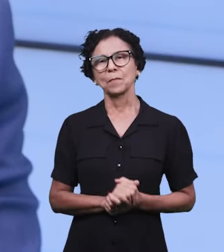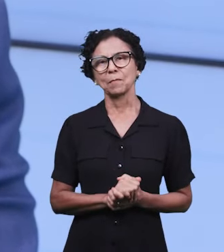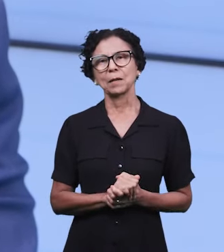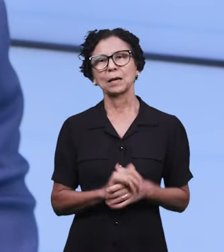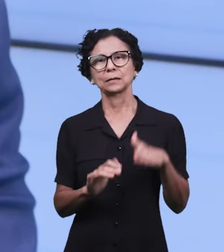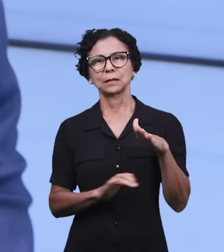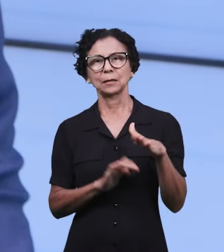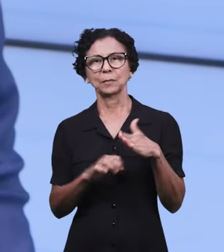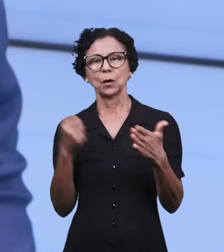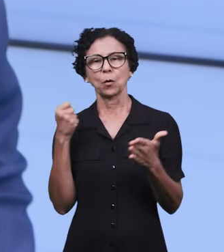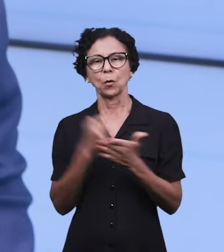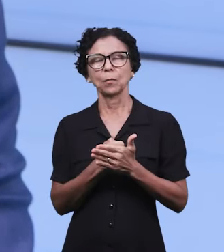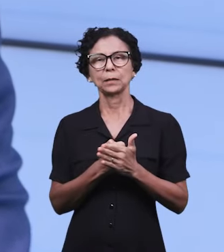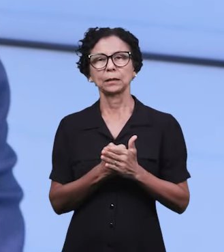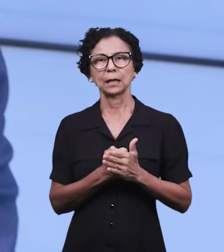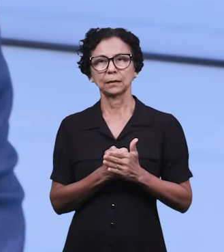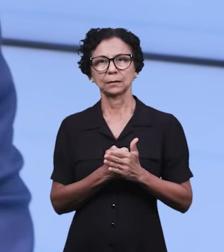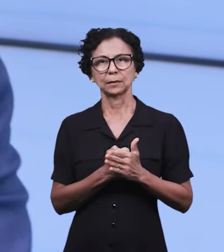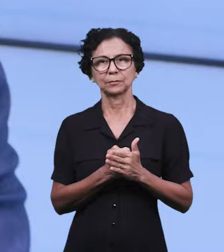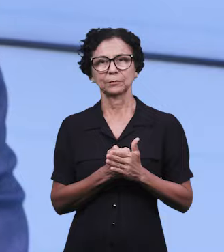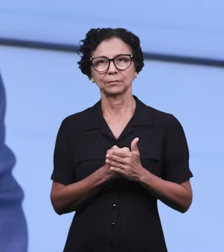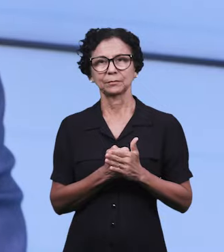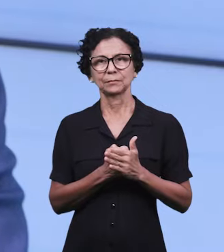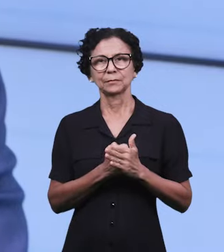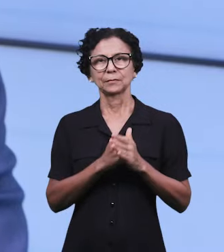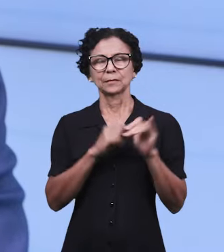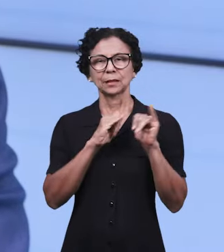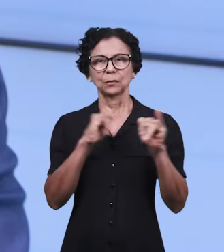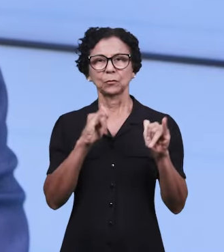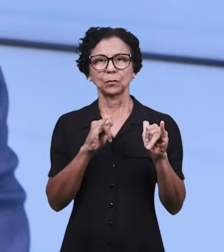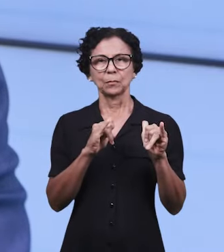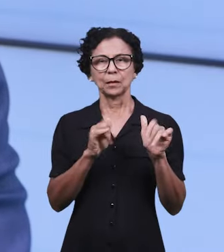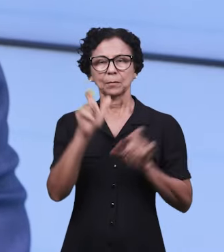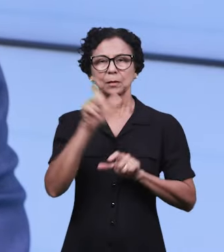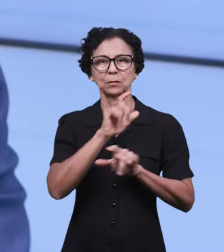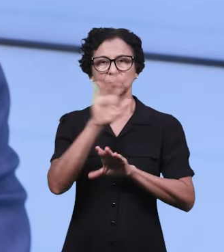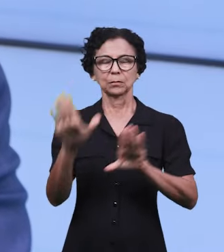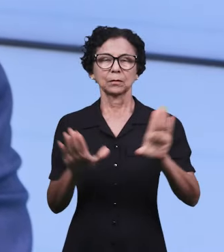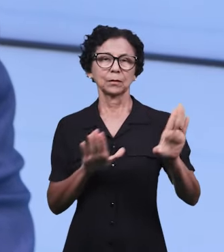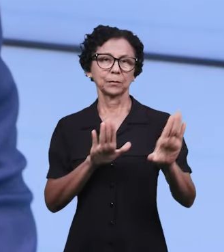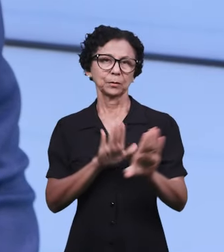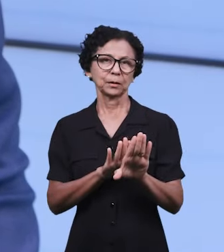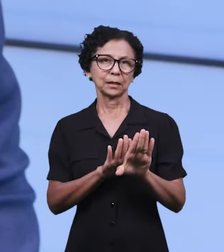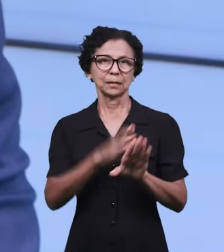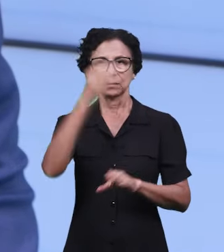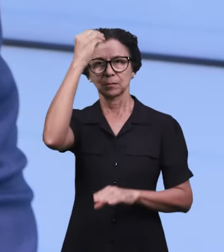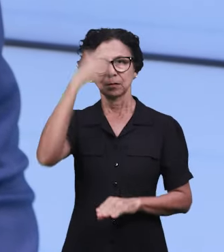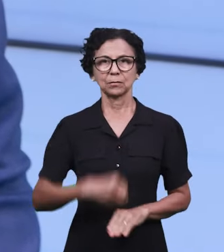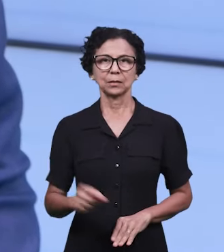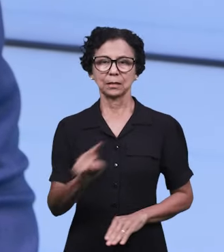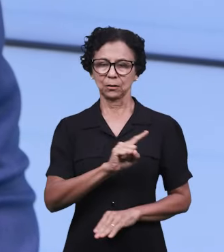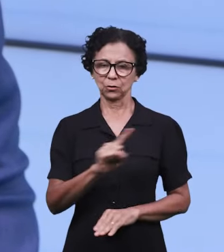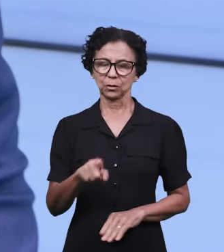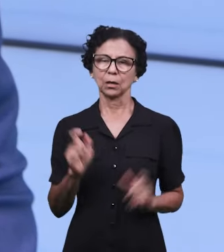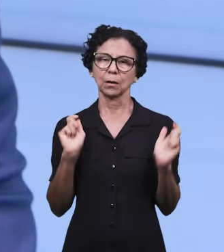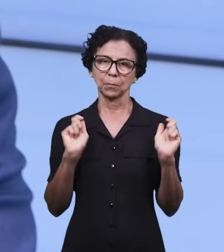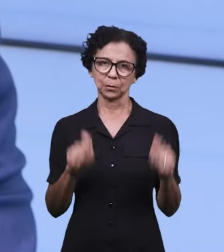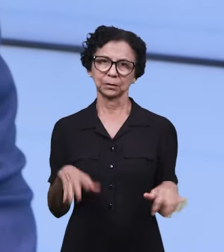fornecer os dados daquela pessoa então não desista é possível eh independente do tipo do perfil do